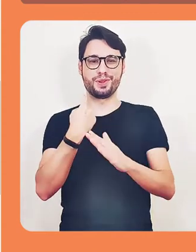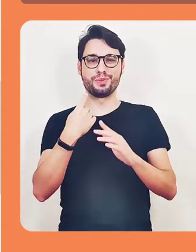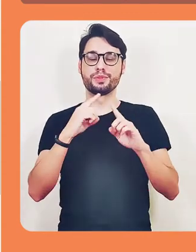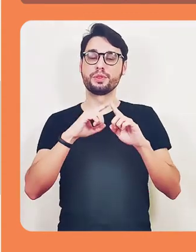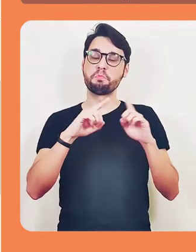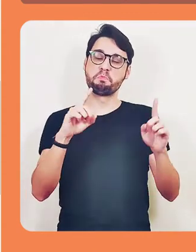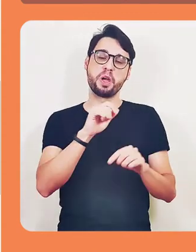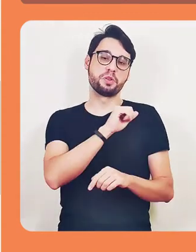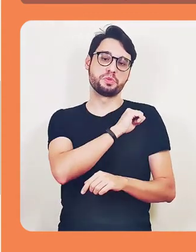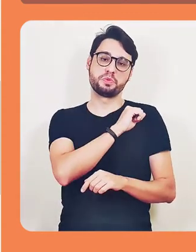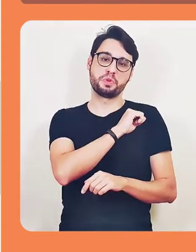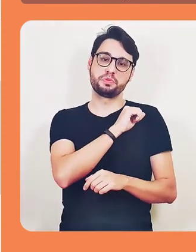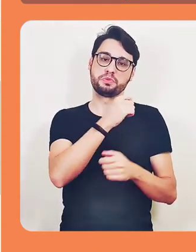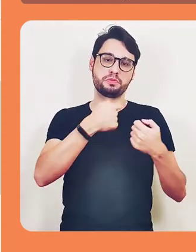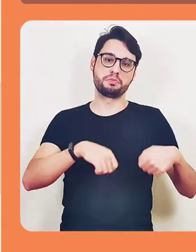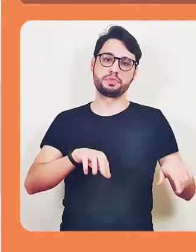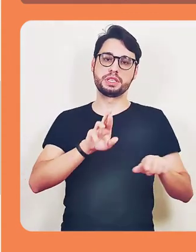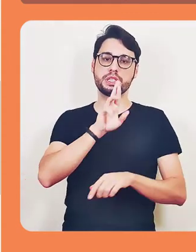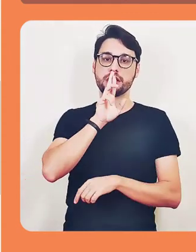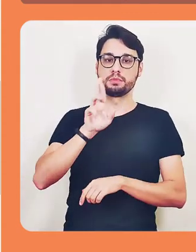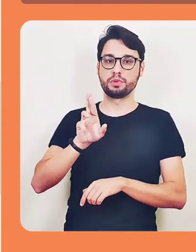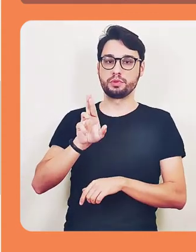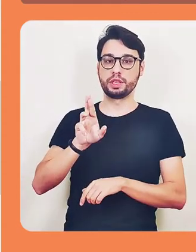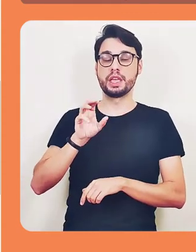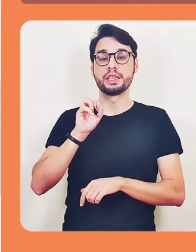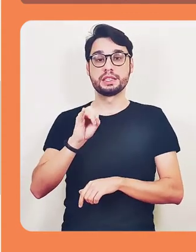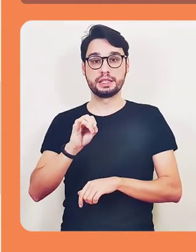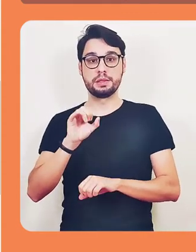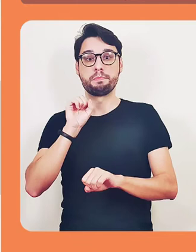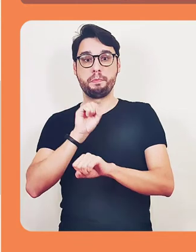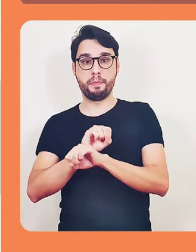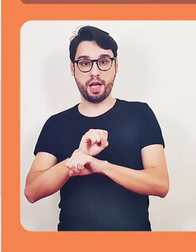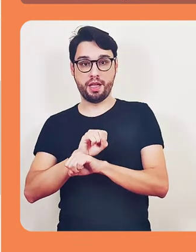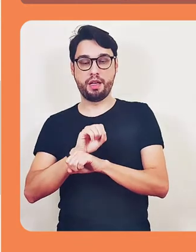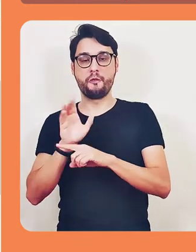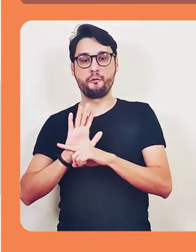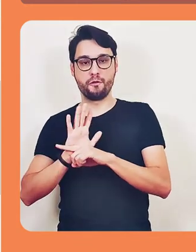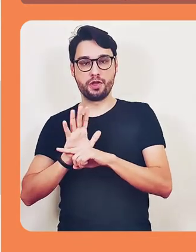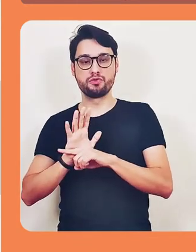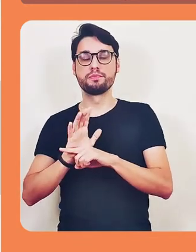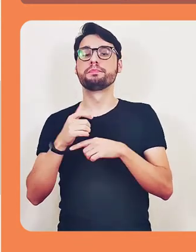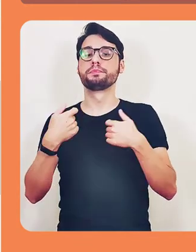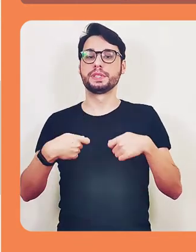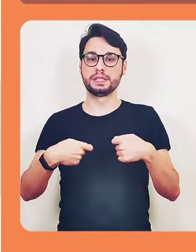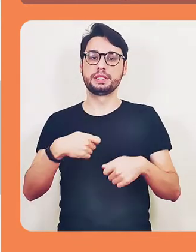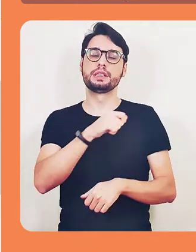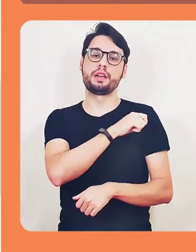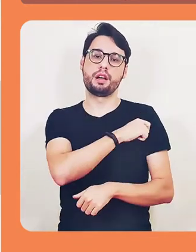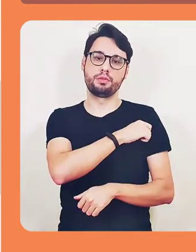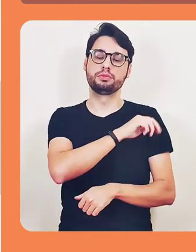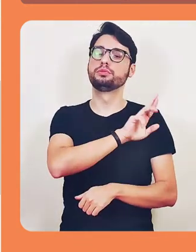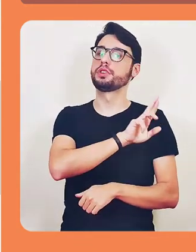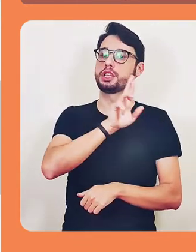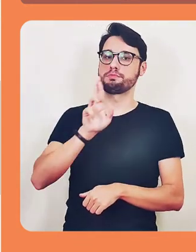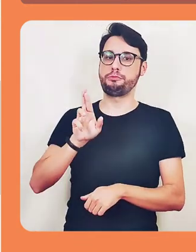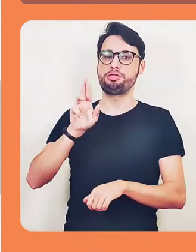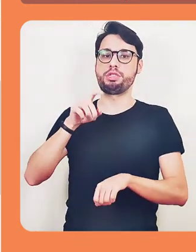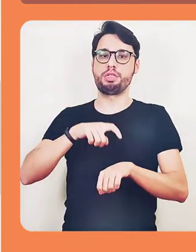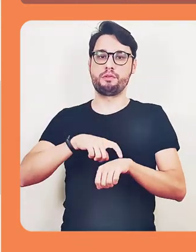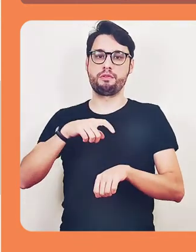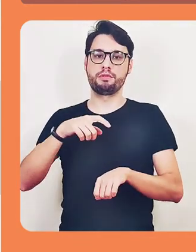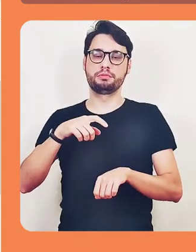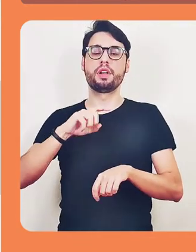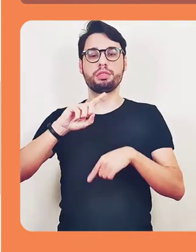o texto irá aparecer na tela, mas o aluno não vai responder, ele pode não responder naquele momento. Se você